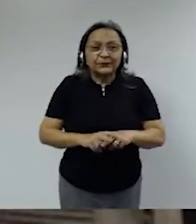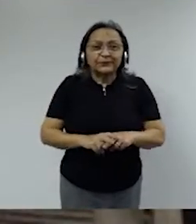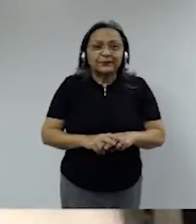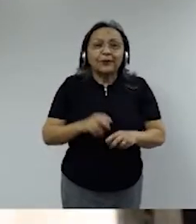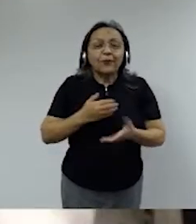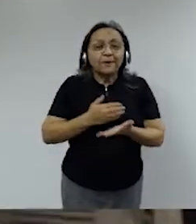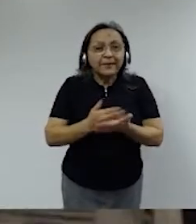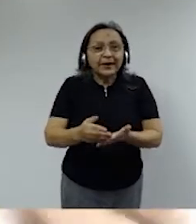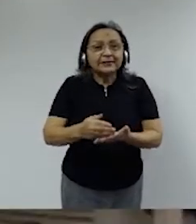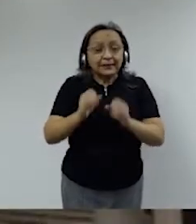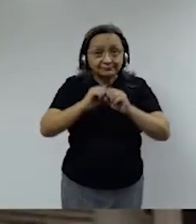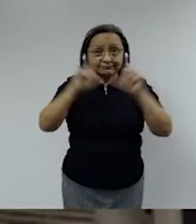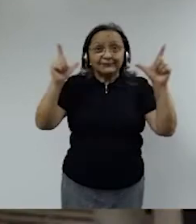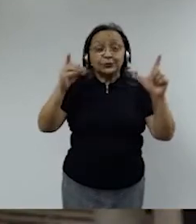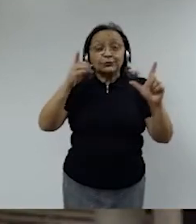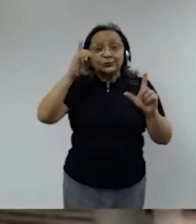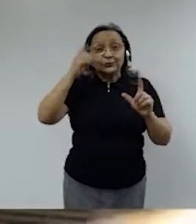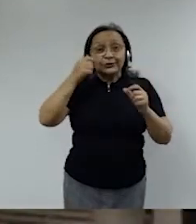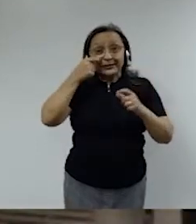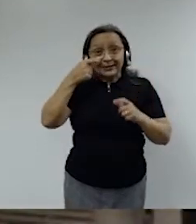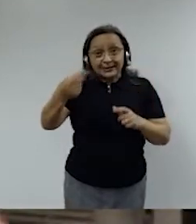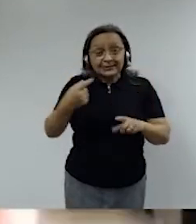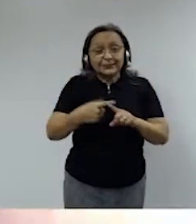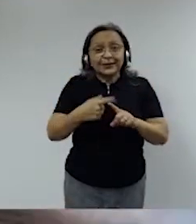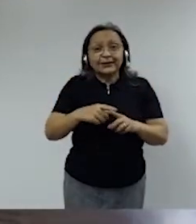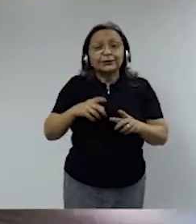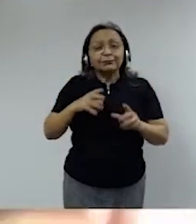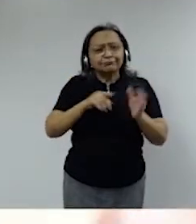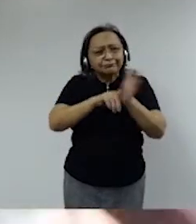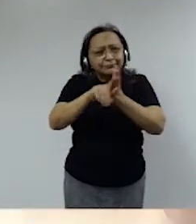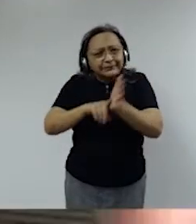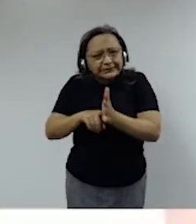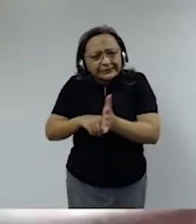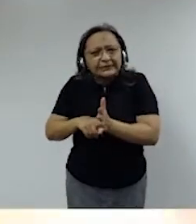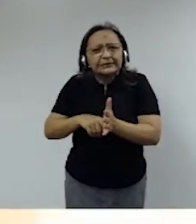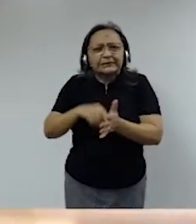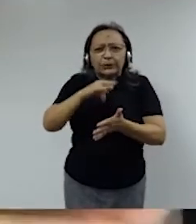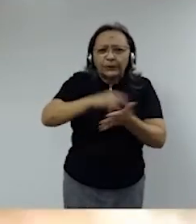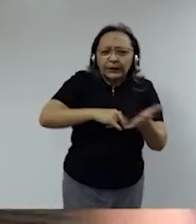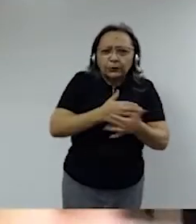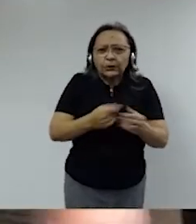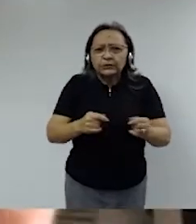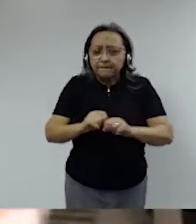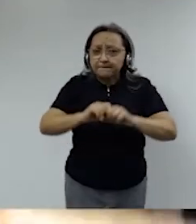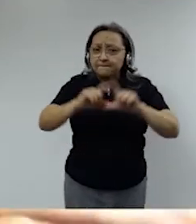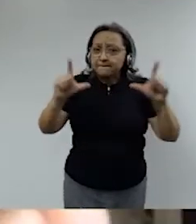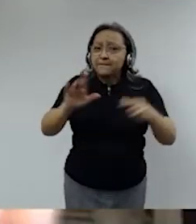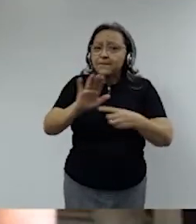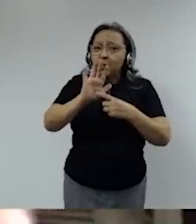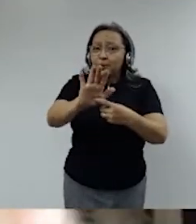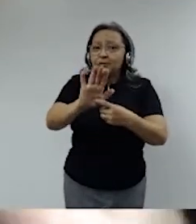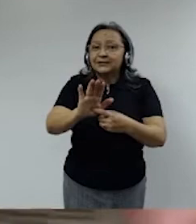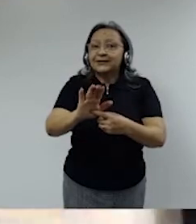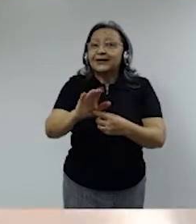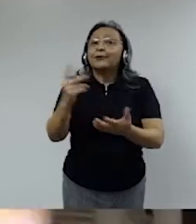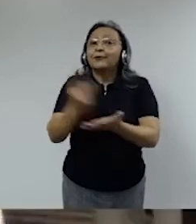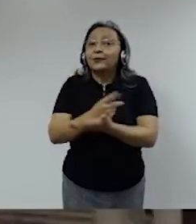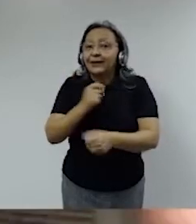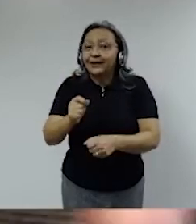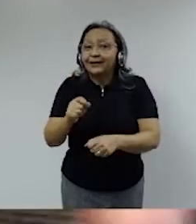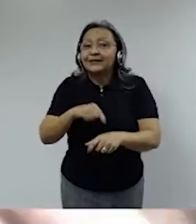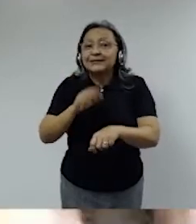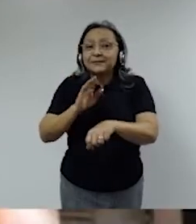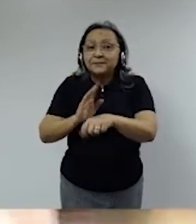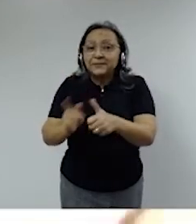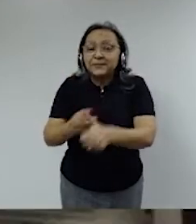porque estudos revelam que é costume, nesse primeiro momento das prisões, acontecerem